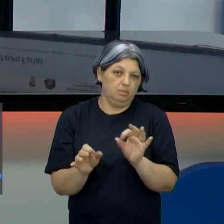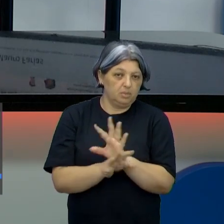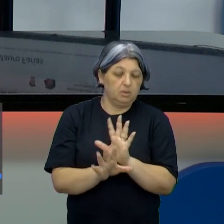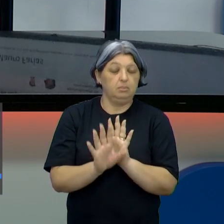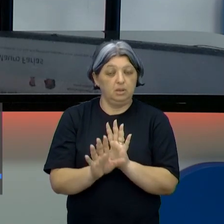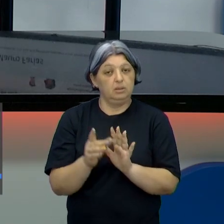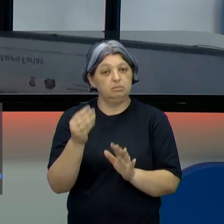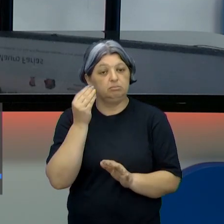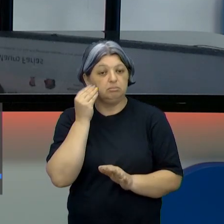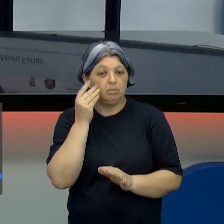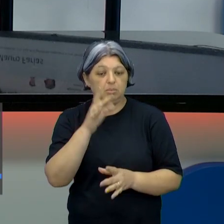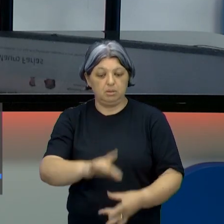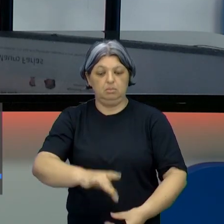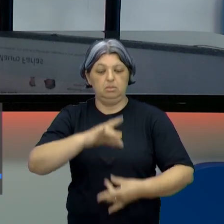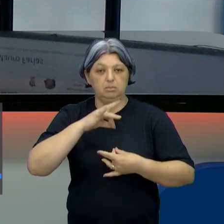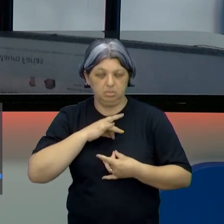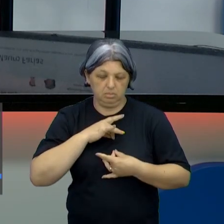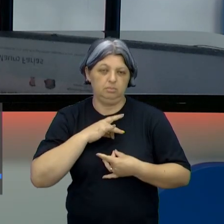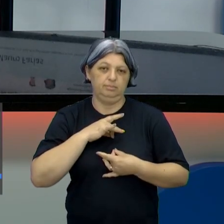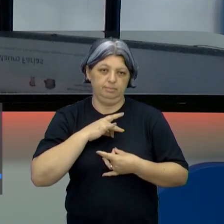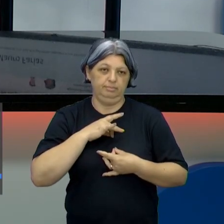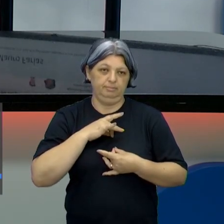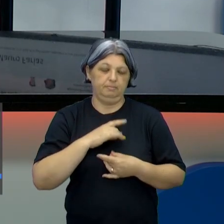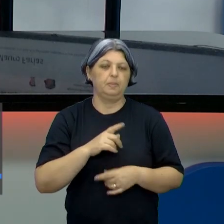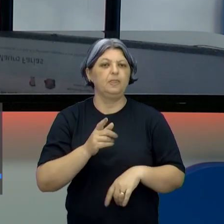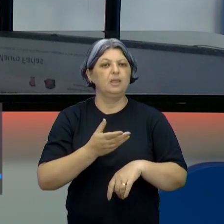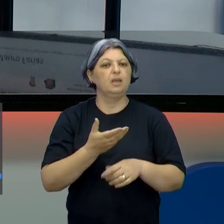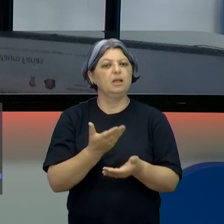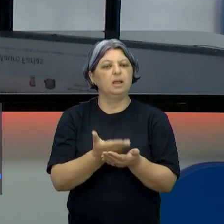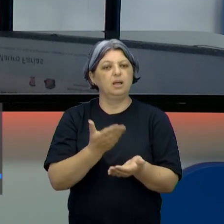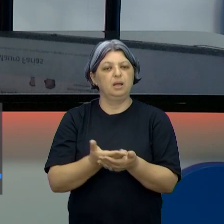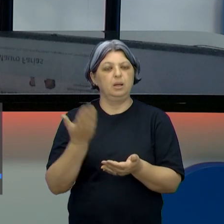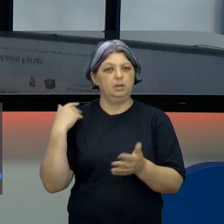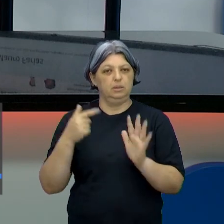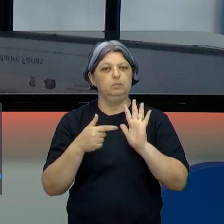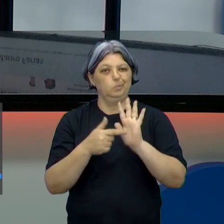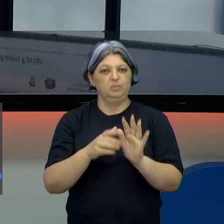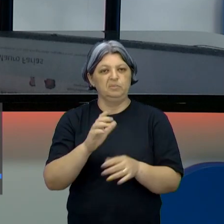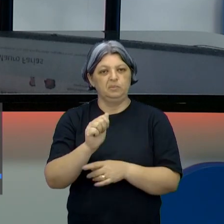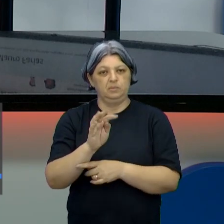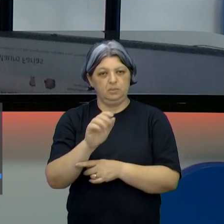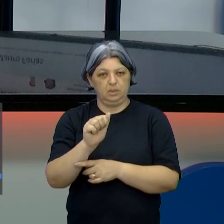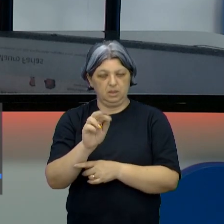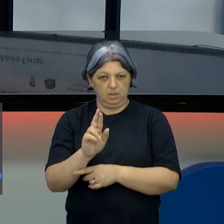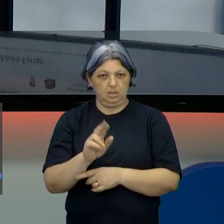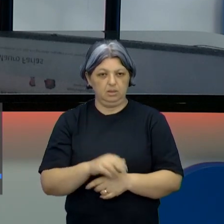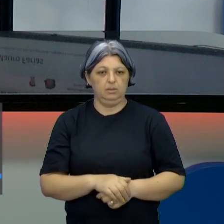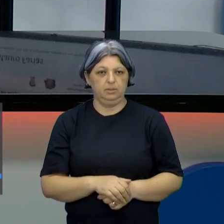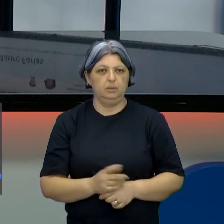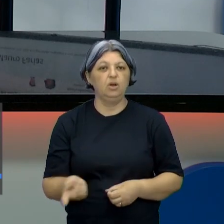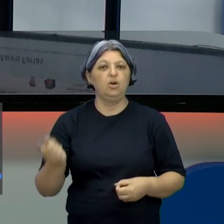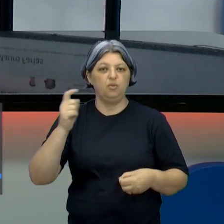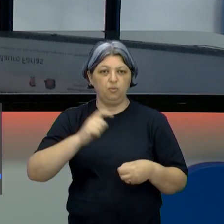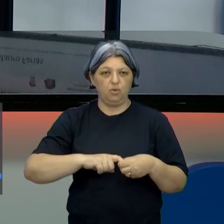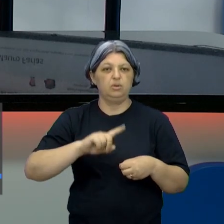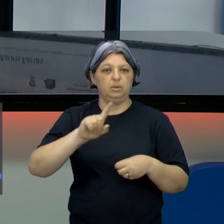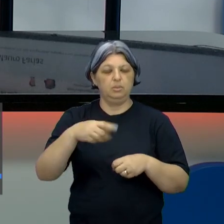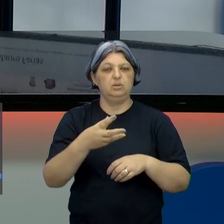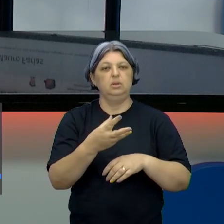se apropriando dessas ferramentas, né? Isso mesmo. Fizemos uma aula aí sobre a apresentação de kata. Quem tiver dúvida, volta lá no repositório.